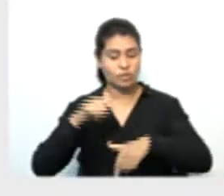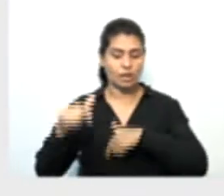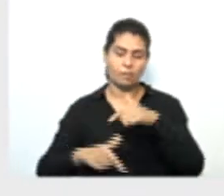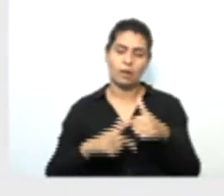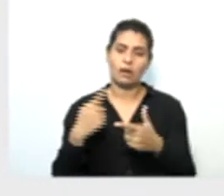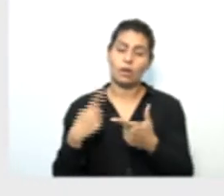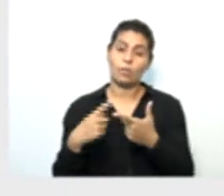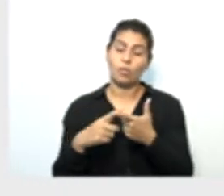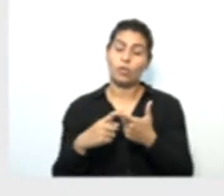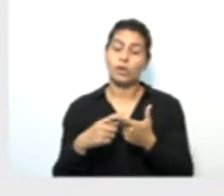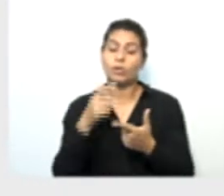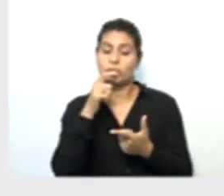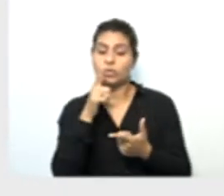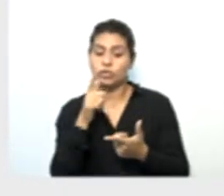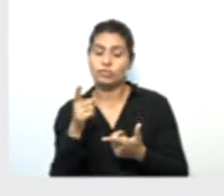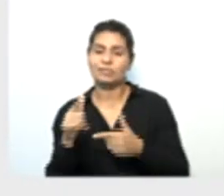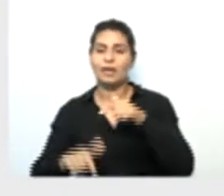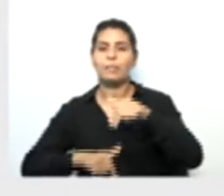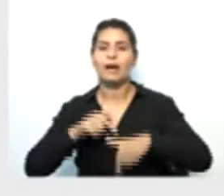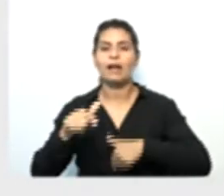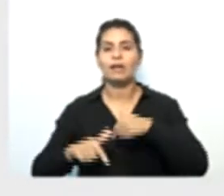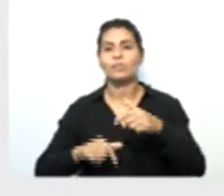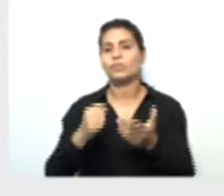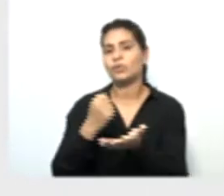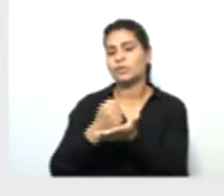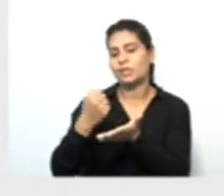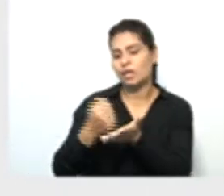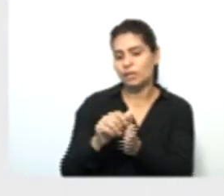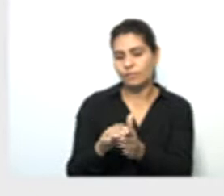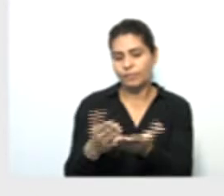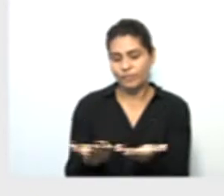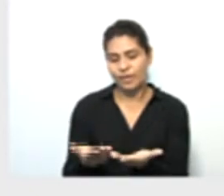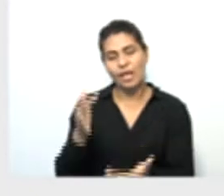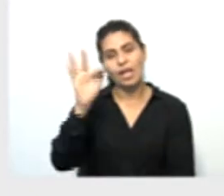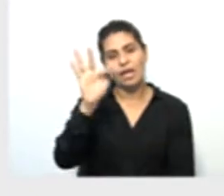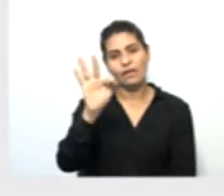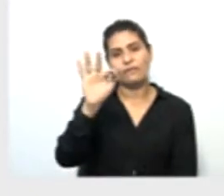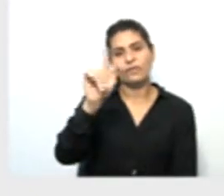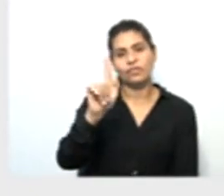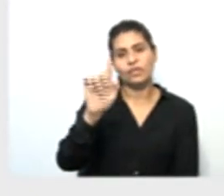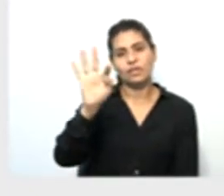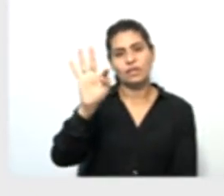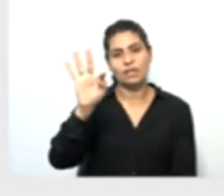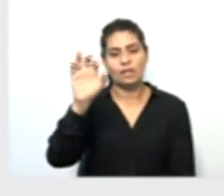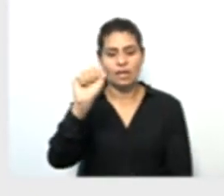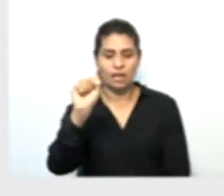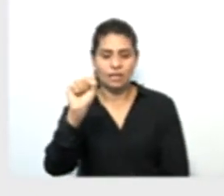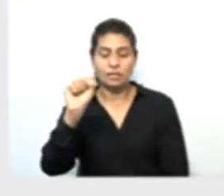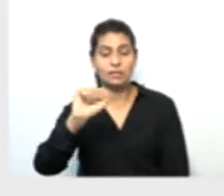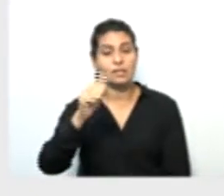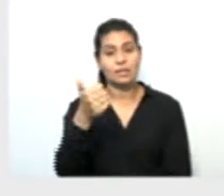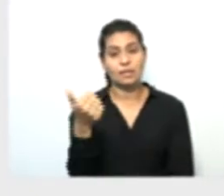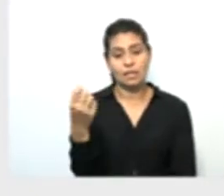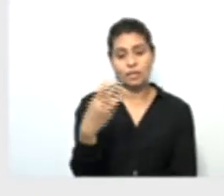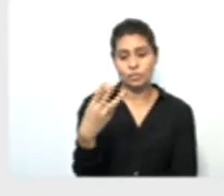simplesmente devido à redução dos encargos trabalhistas, que são FGTS, 13º, entre